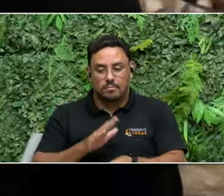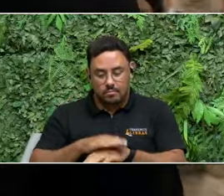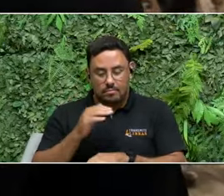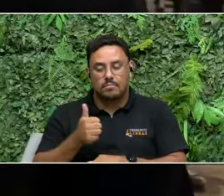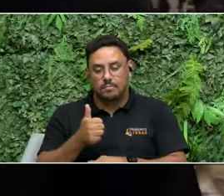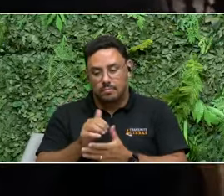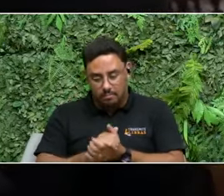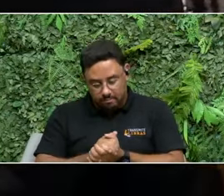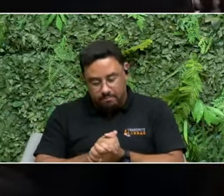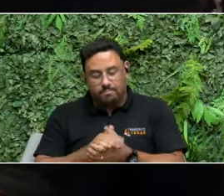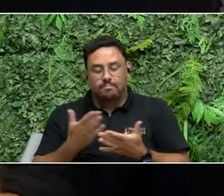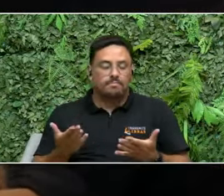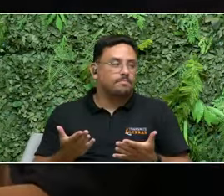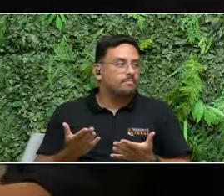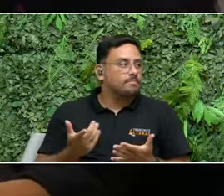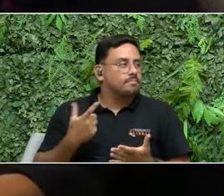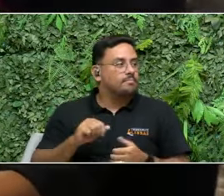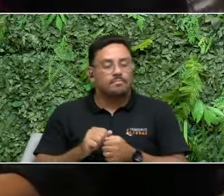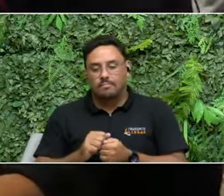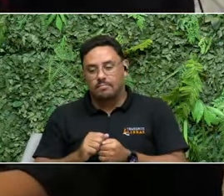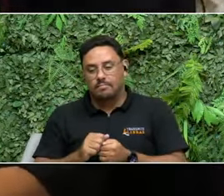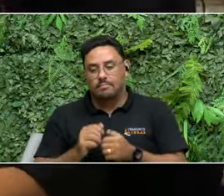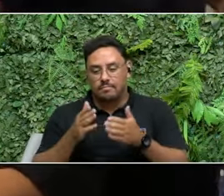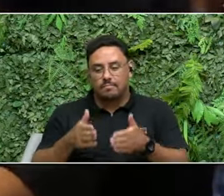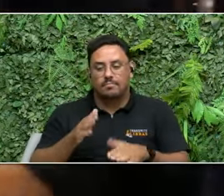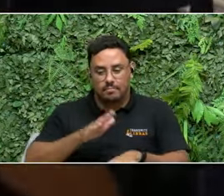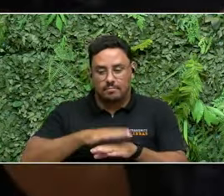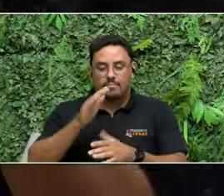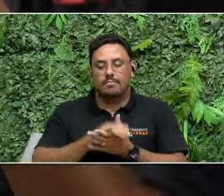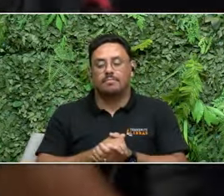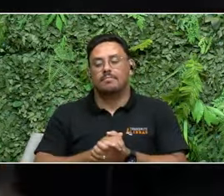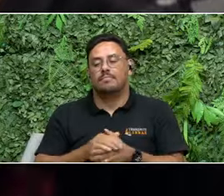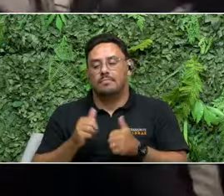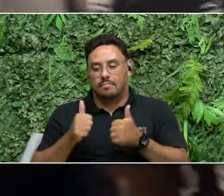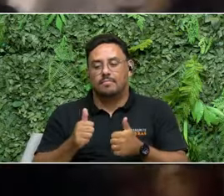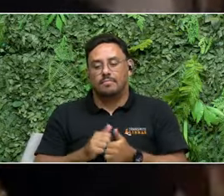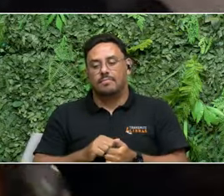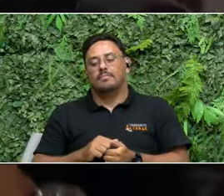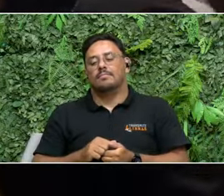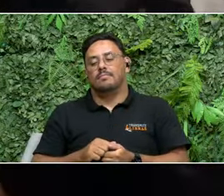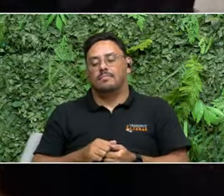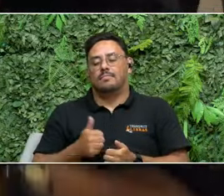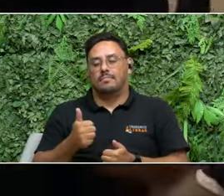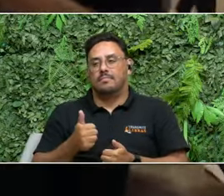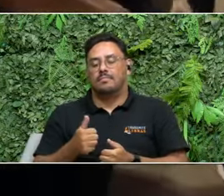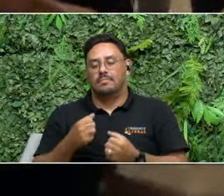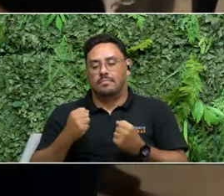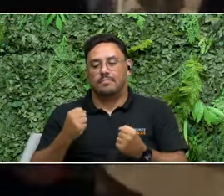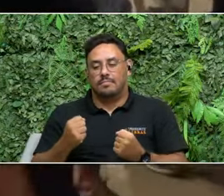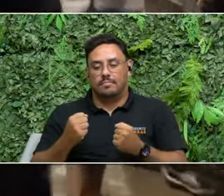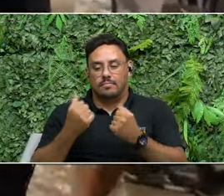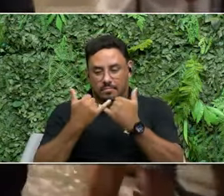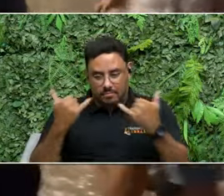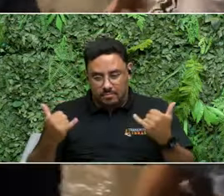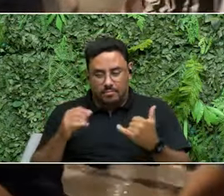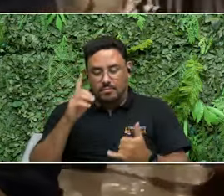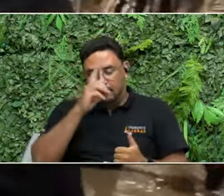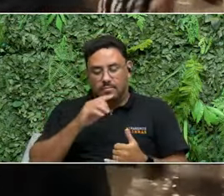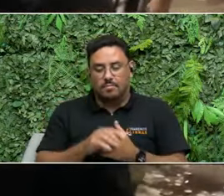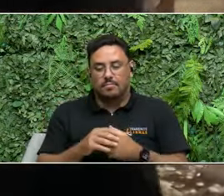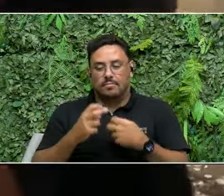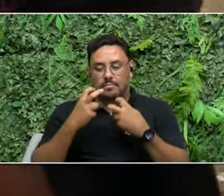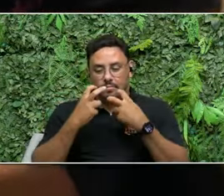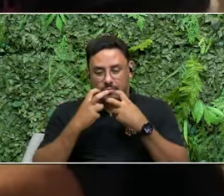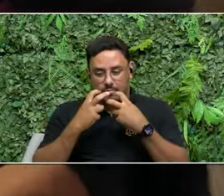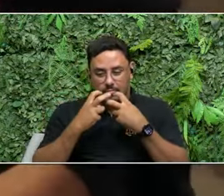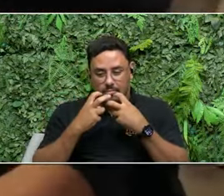jogo de chegar mais gente tá vendo aí Ó então D aqui ó para dar energia pro Galo domingo que vem dá aquele gritão aí